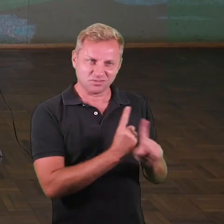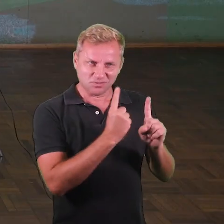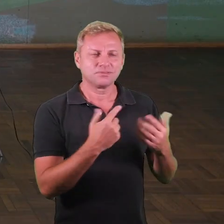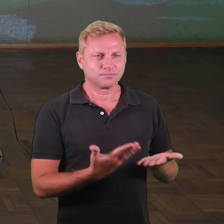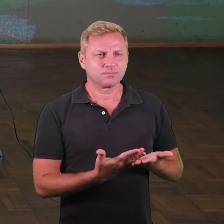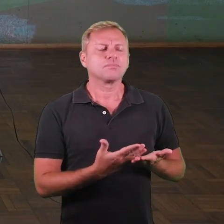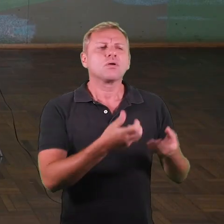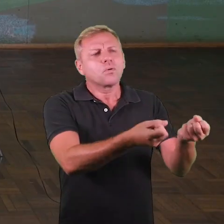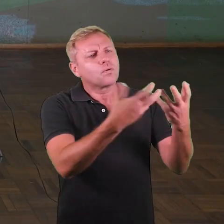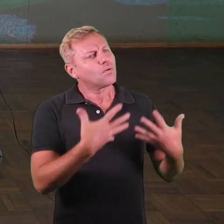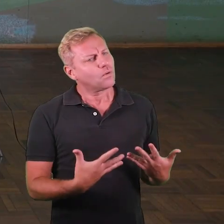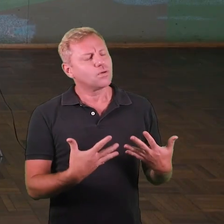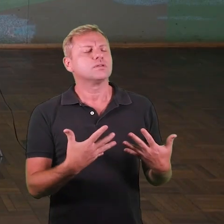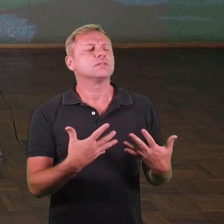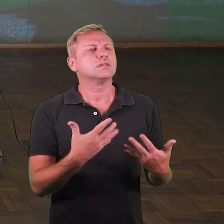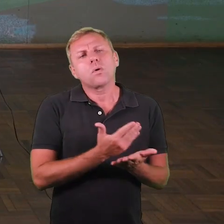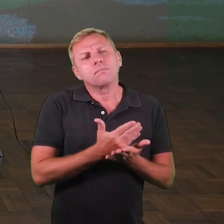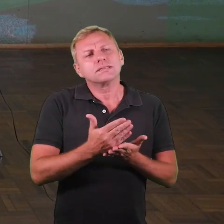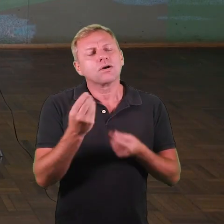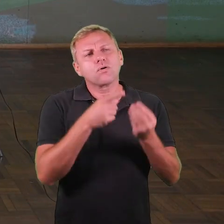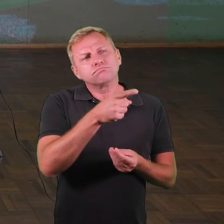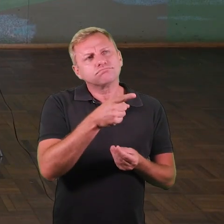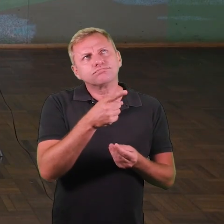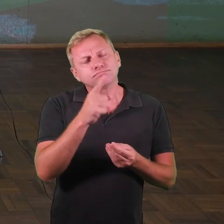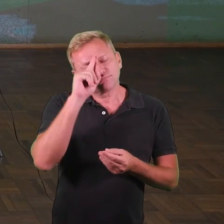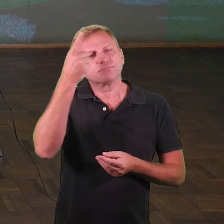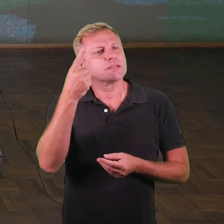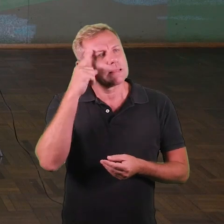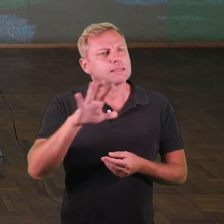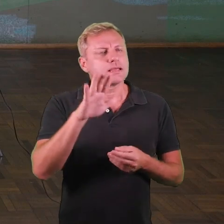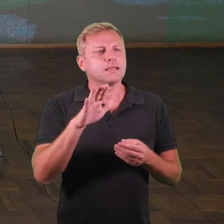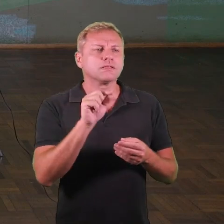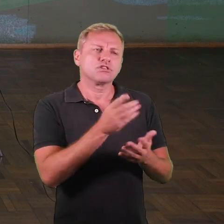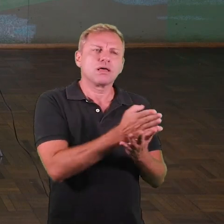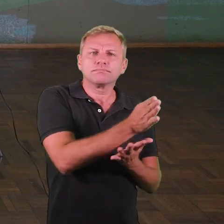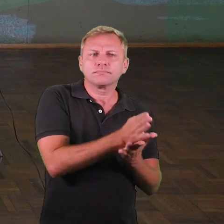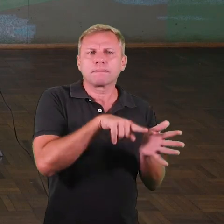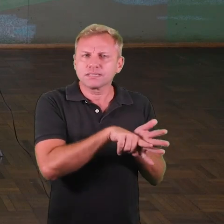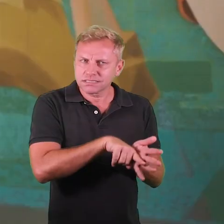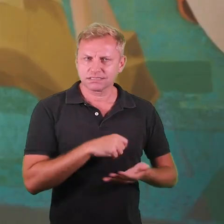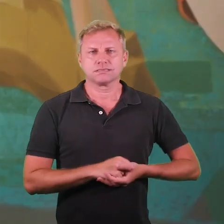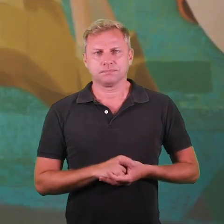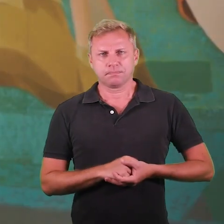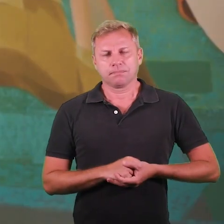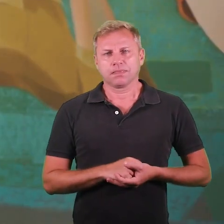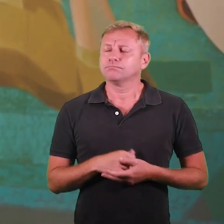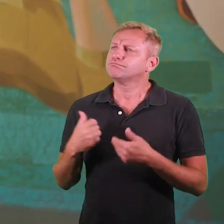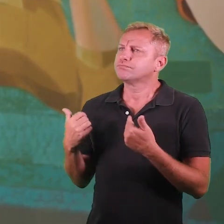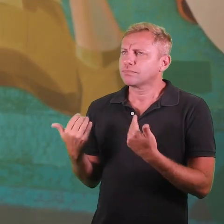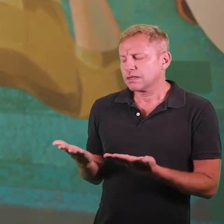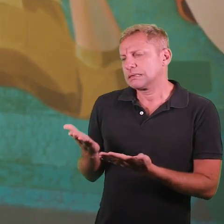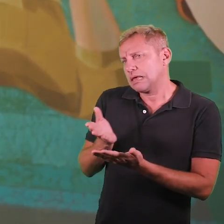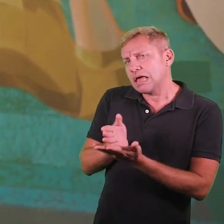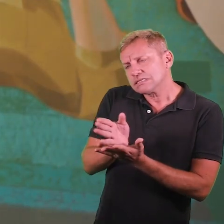Encontro. Conta pra gente, para começar, como que surgiu a ideia de abrir essa linha de pesquisa? Bem,